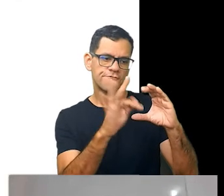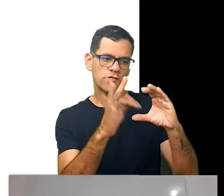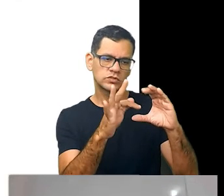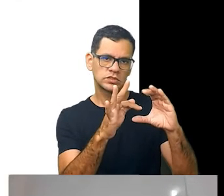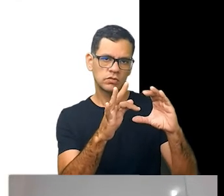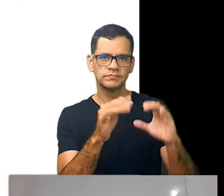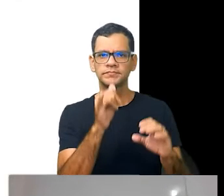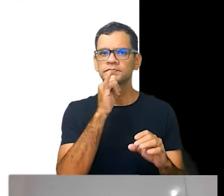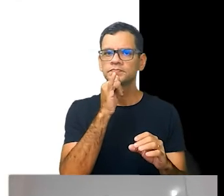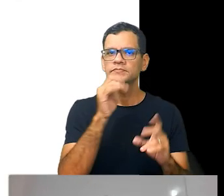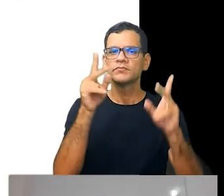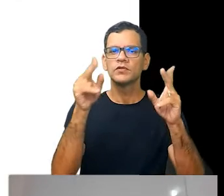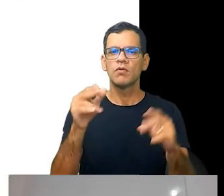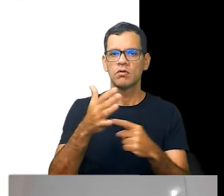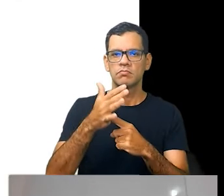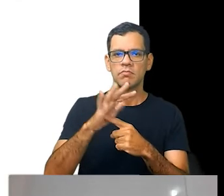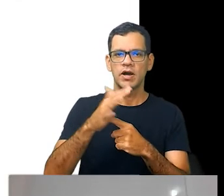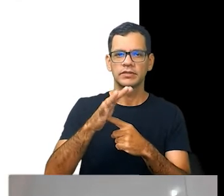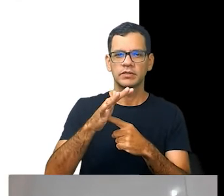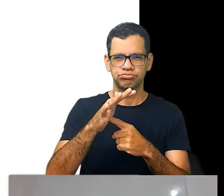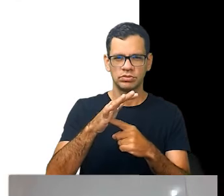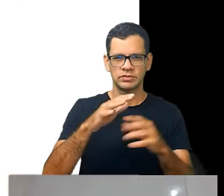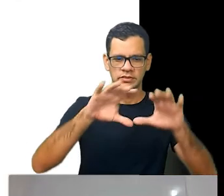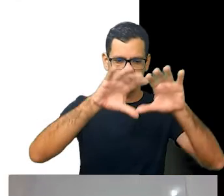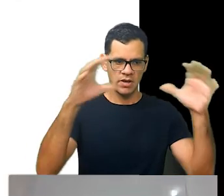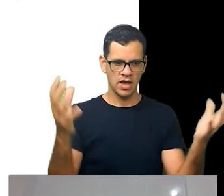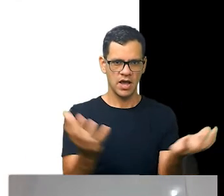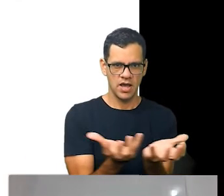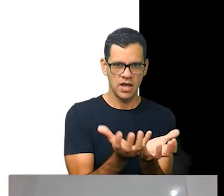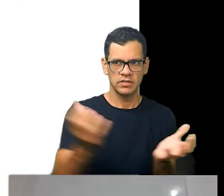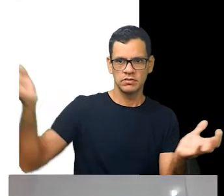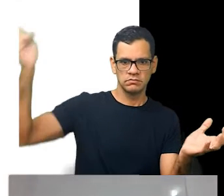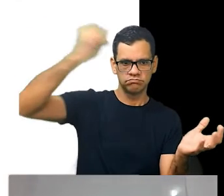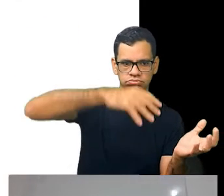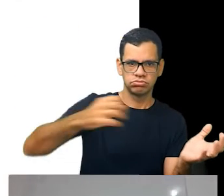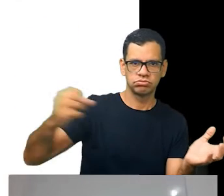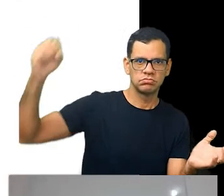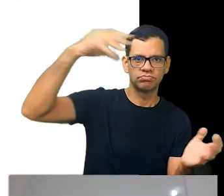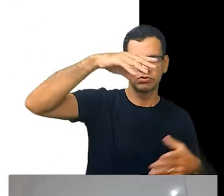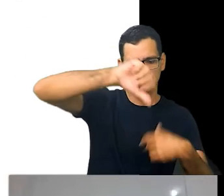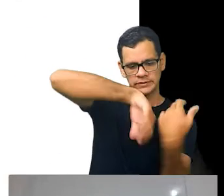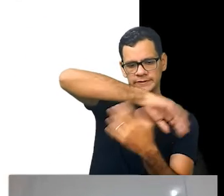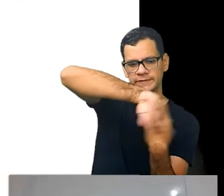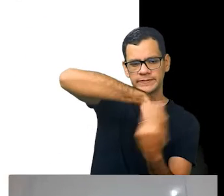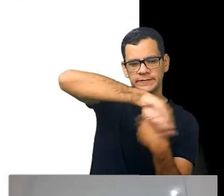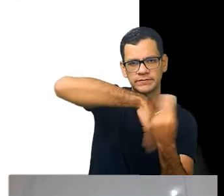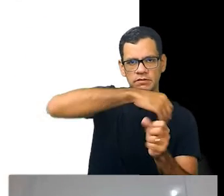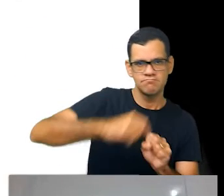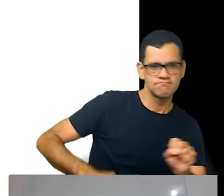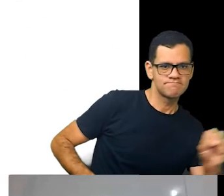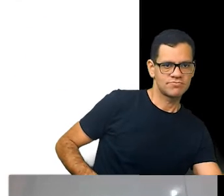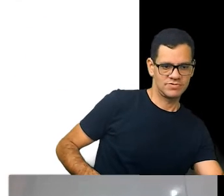maneira útil de interpretar uma função é considerá-la como uma máquina, onde os números que entram nessa máquina